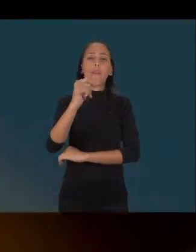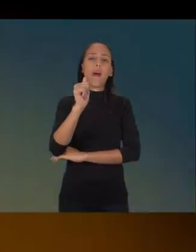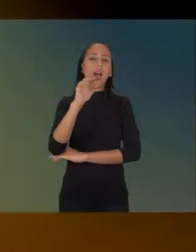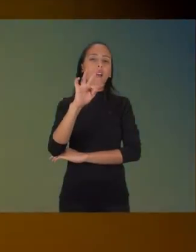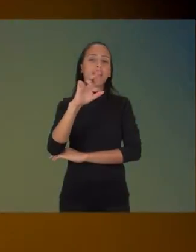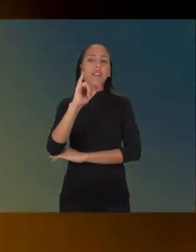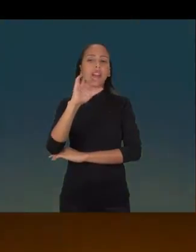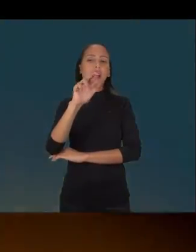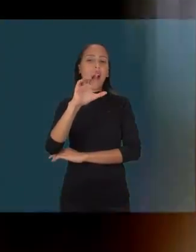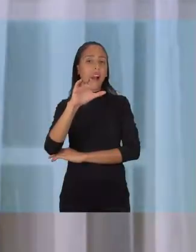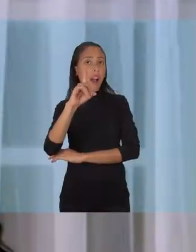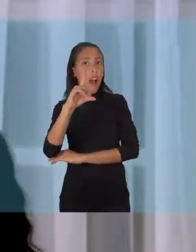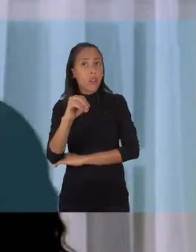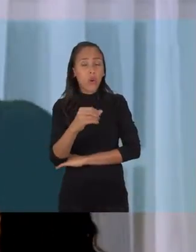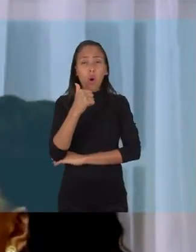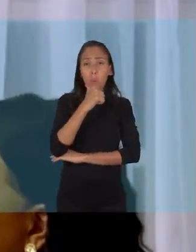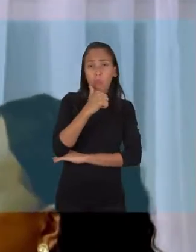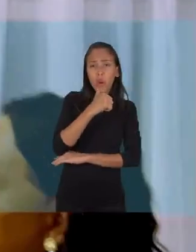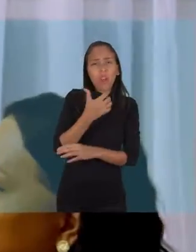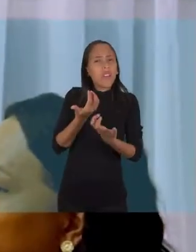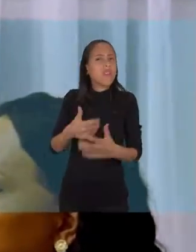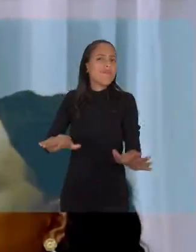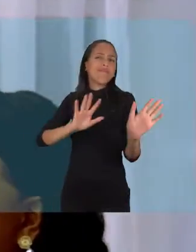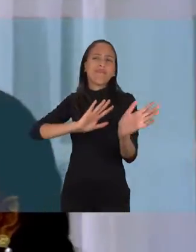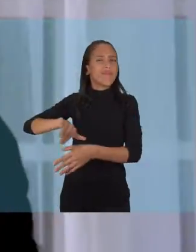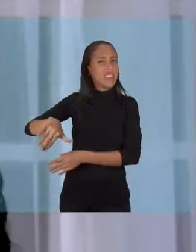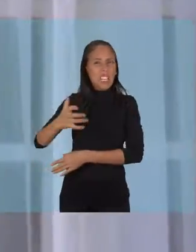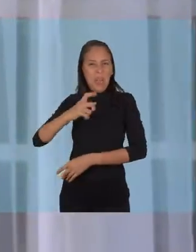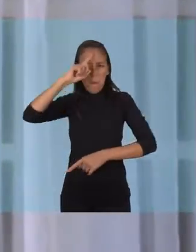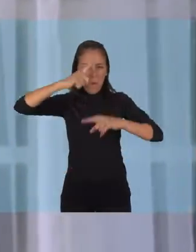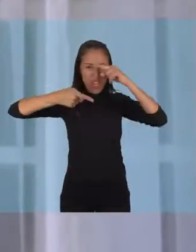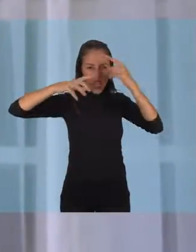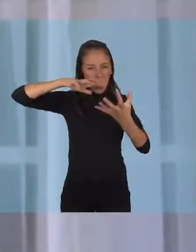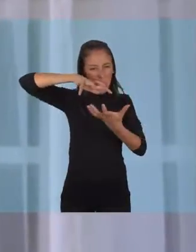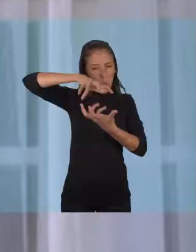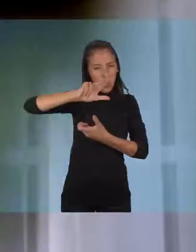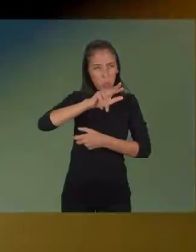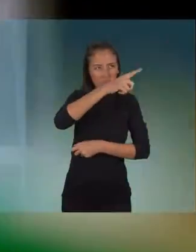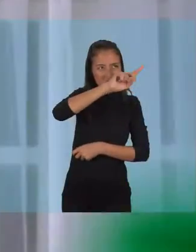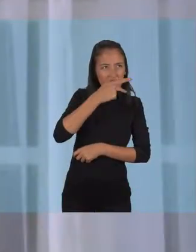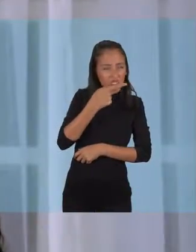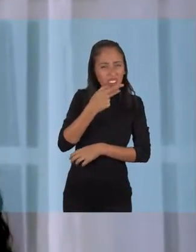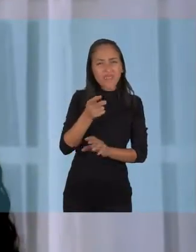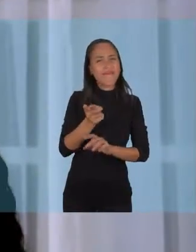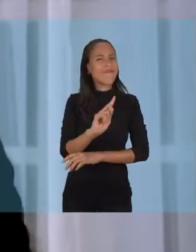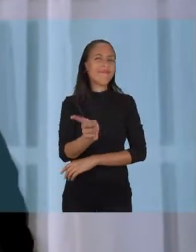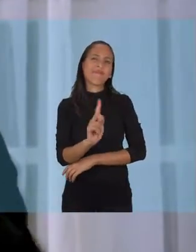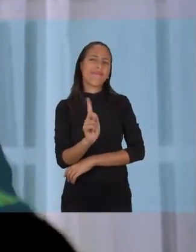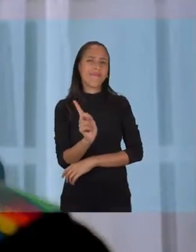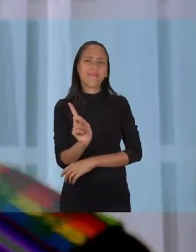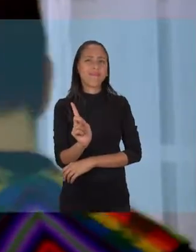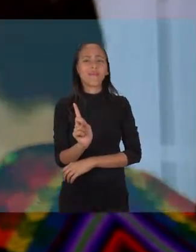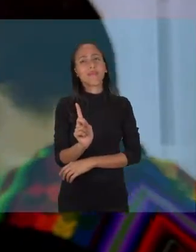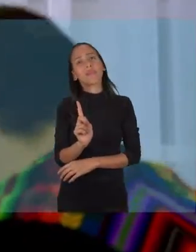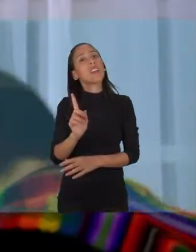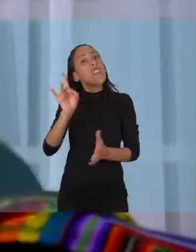hierarquia. Então, as mulheres não querem ocupar o mundo, dominar o mundo, que nem dizem. Não. O